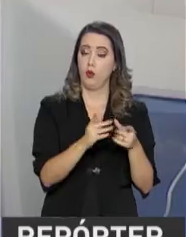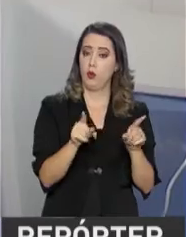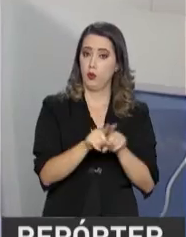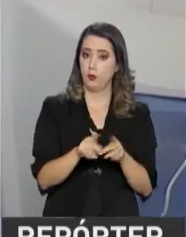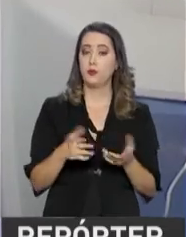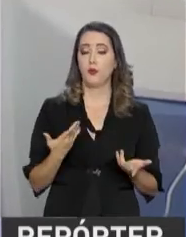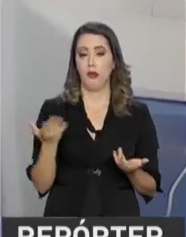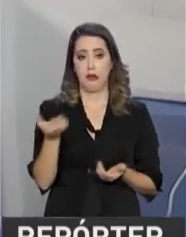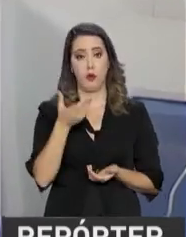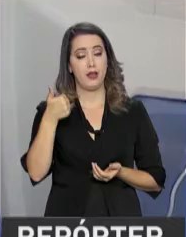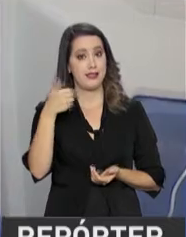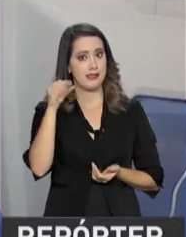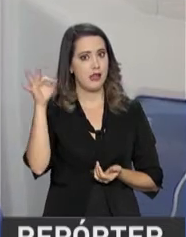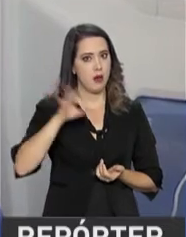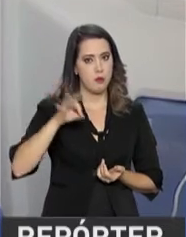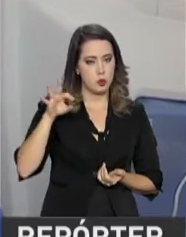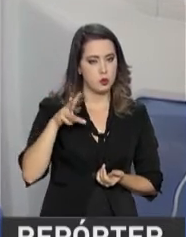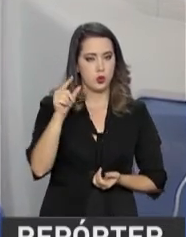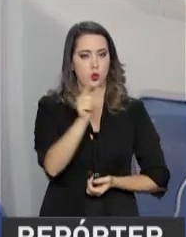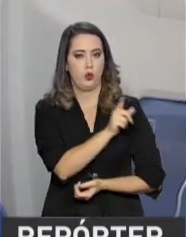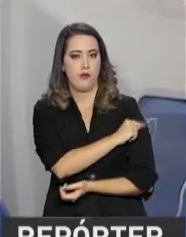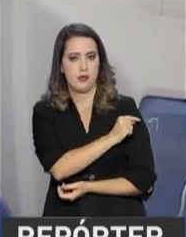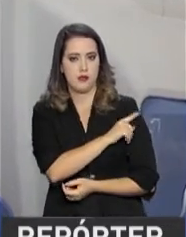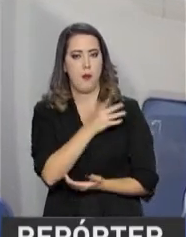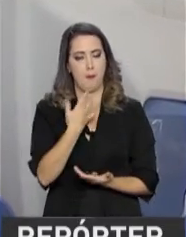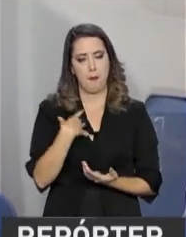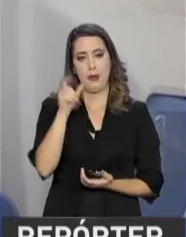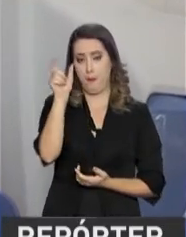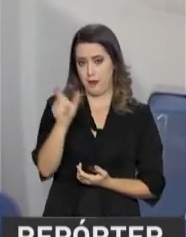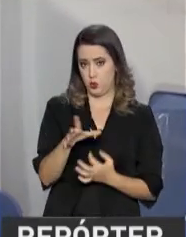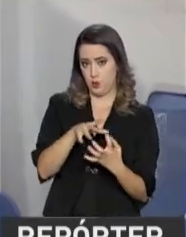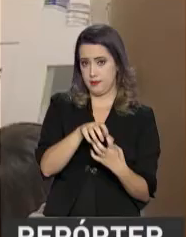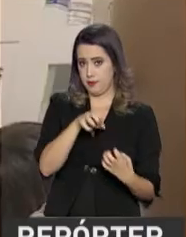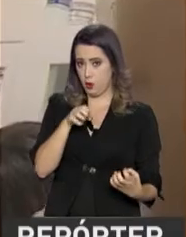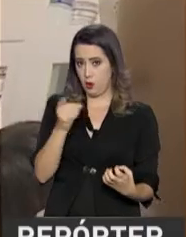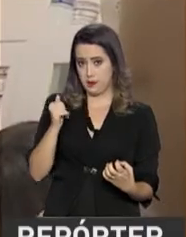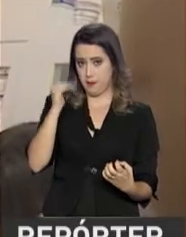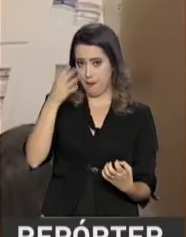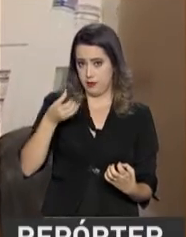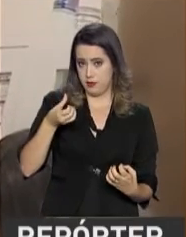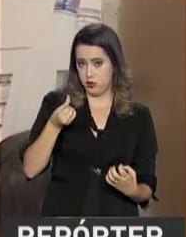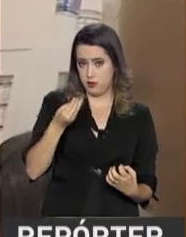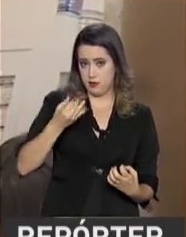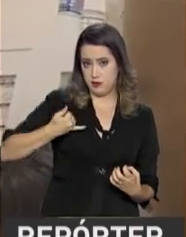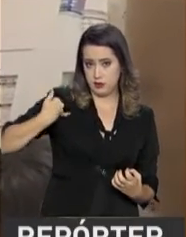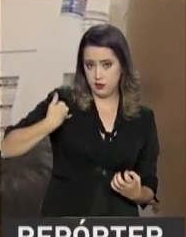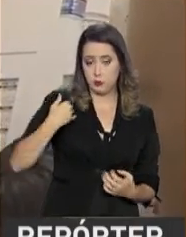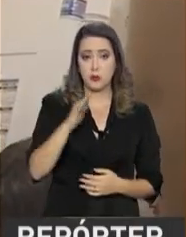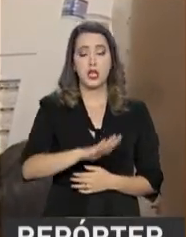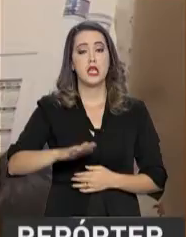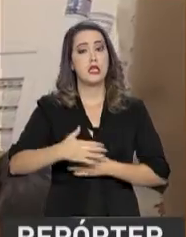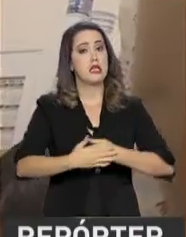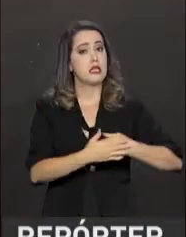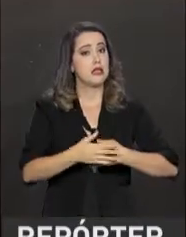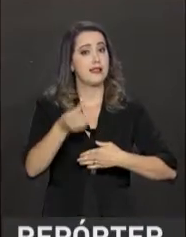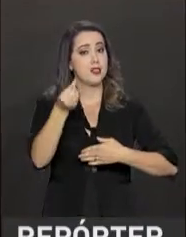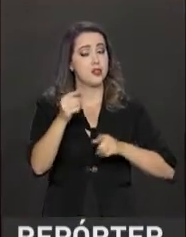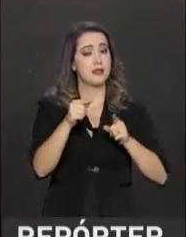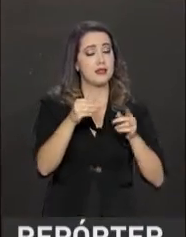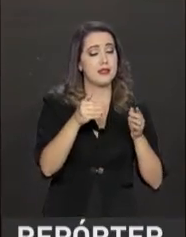100% do público-alvo que são os idosos a partir de 60 anos crianças de 6 meses a 5 anos